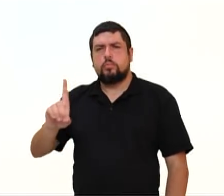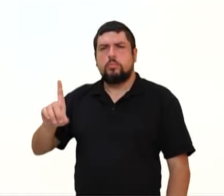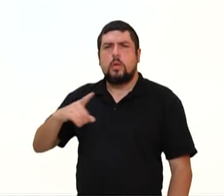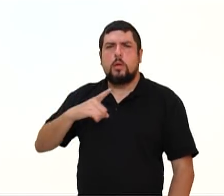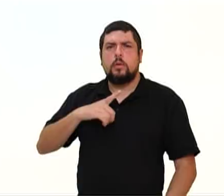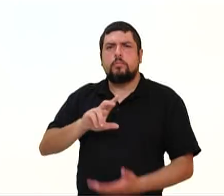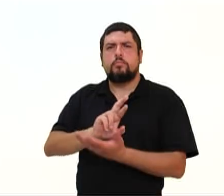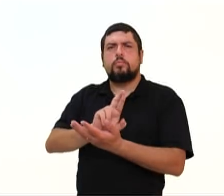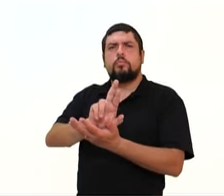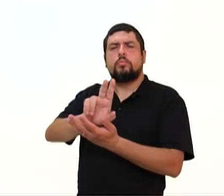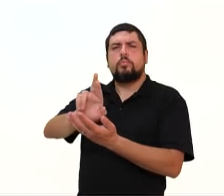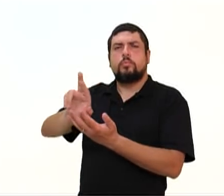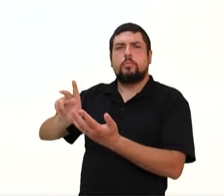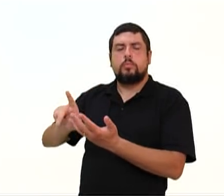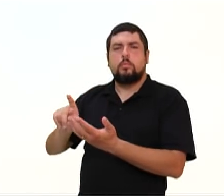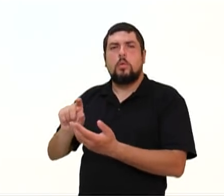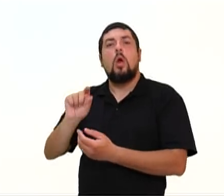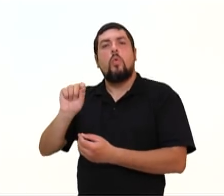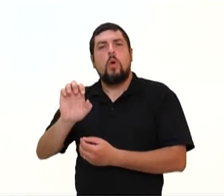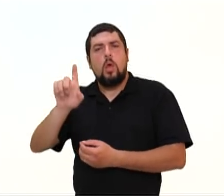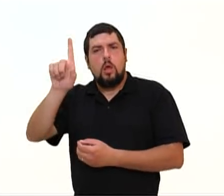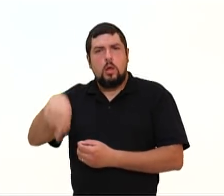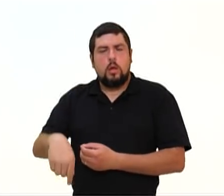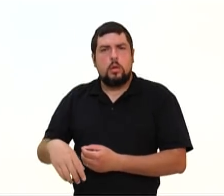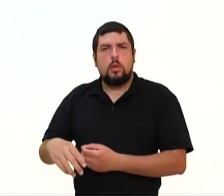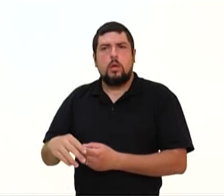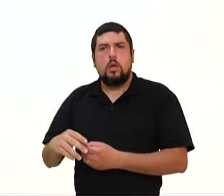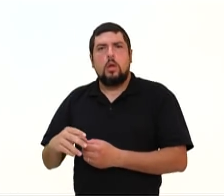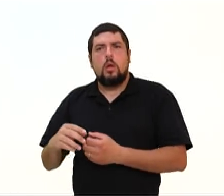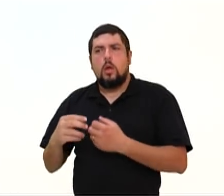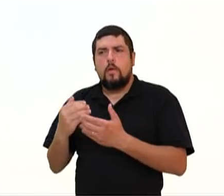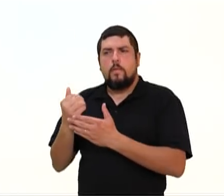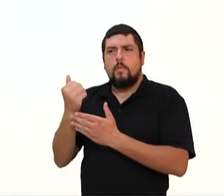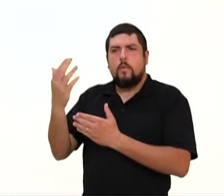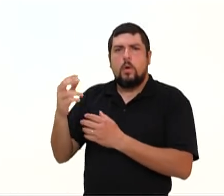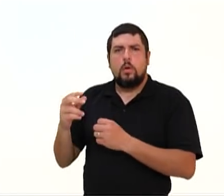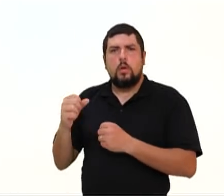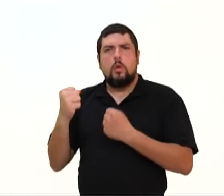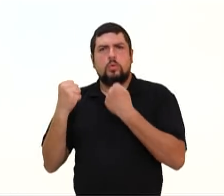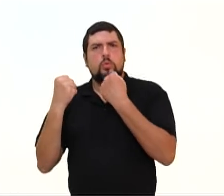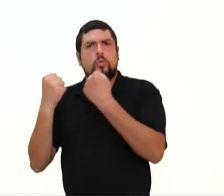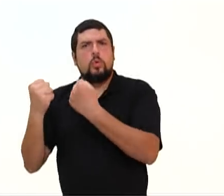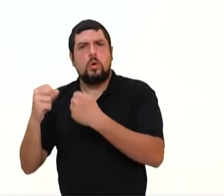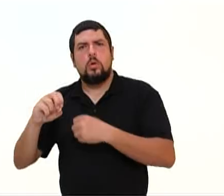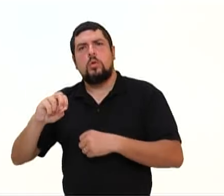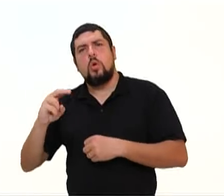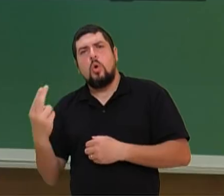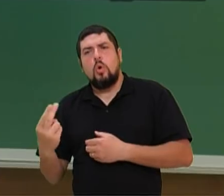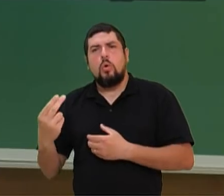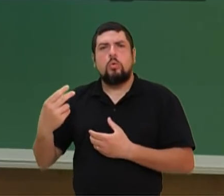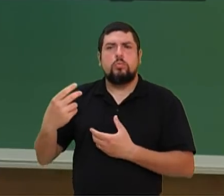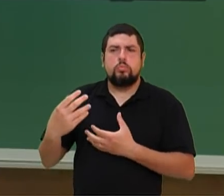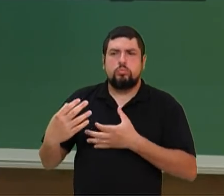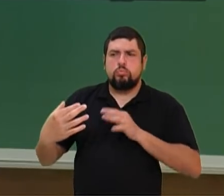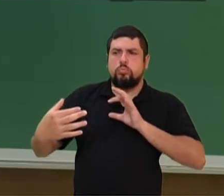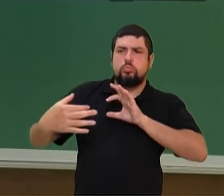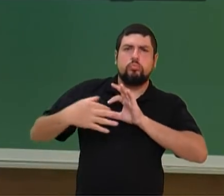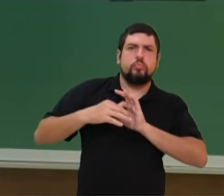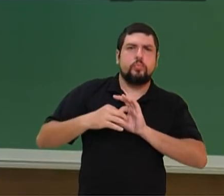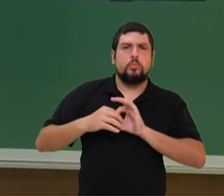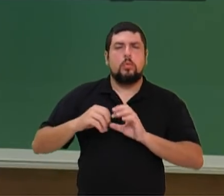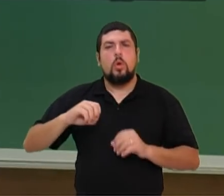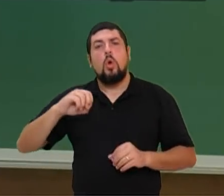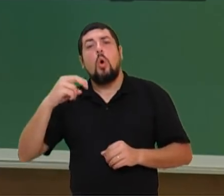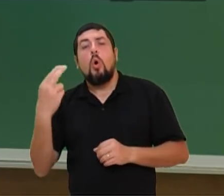ou com uma força impessoal, ou que conecta tudo, ou simplesmente não existe a concepção de um ser divino. Pode